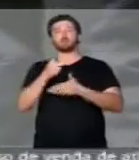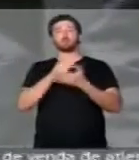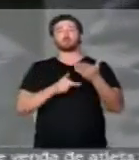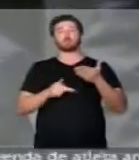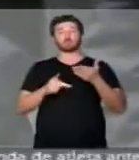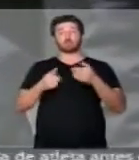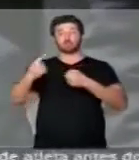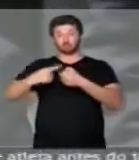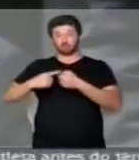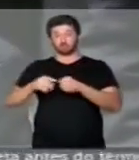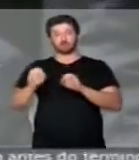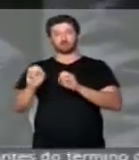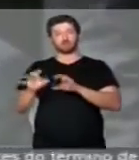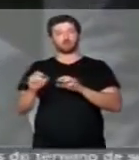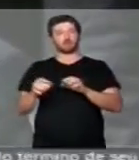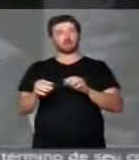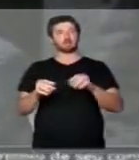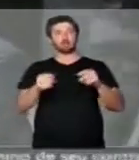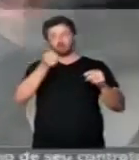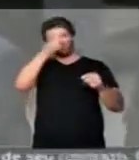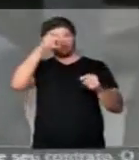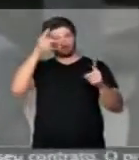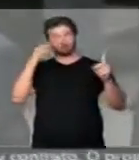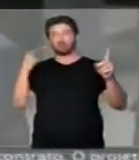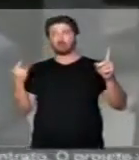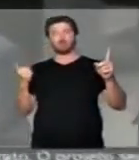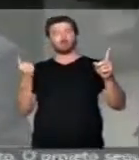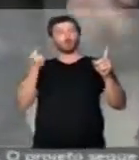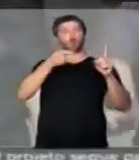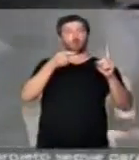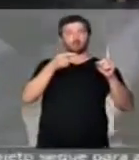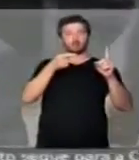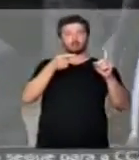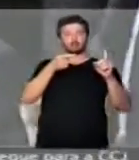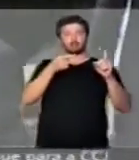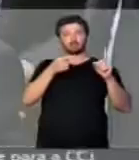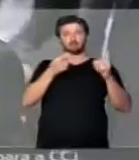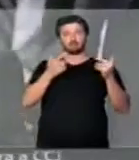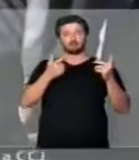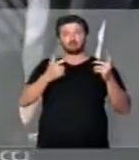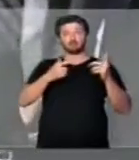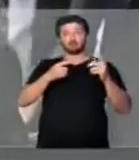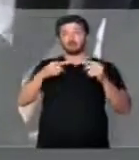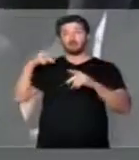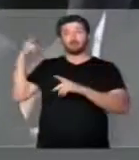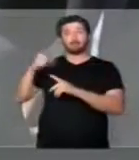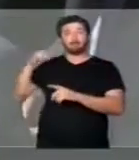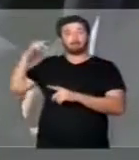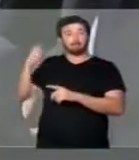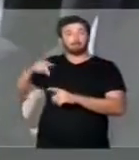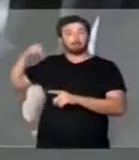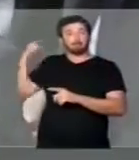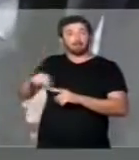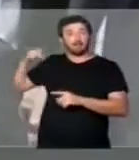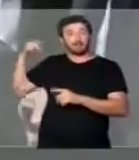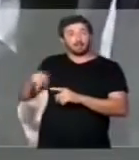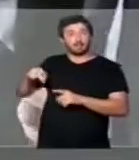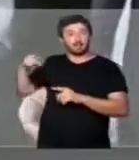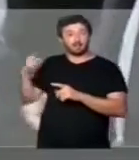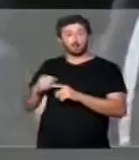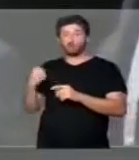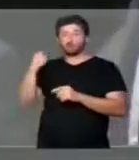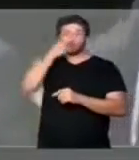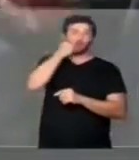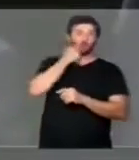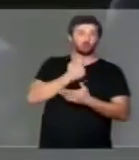Educação, divergiu do atual prefeito Antônio Carlos Magalhães Filho e foi agredido fisicamente e foi agredido com